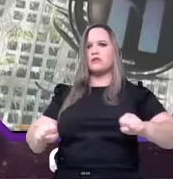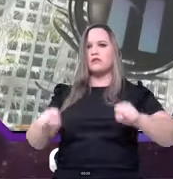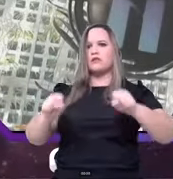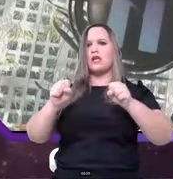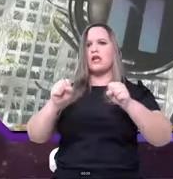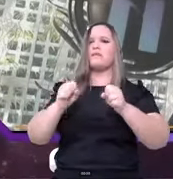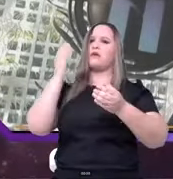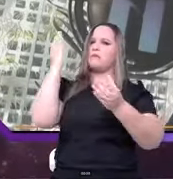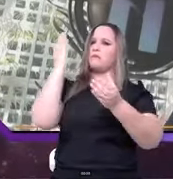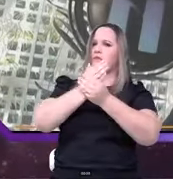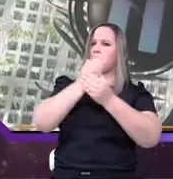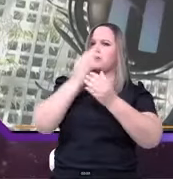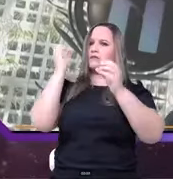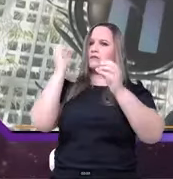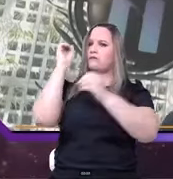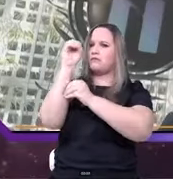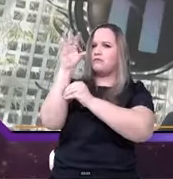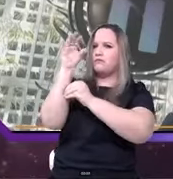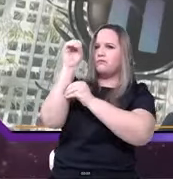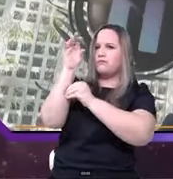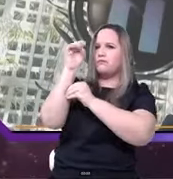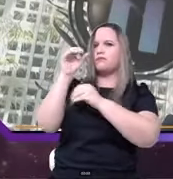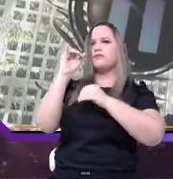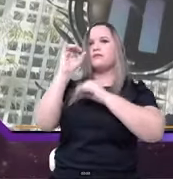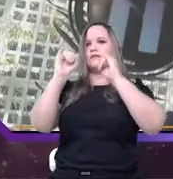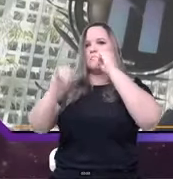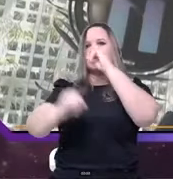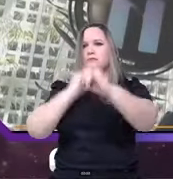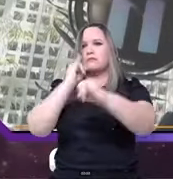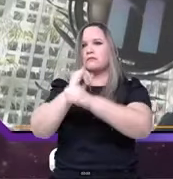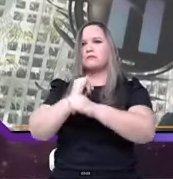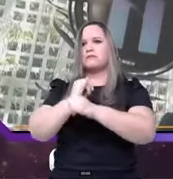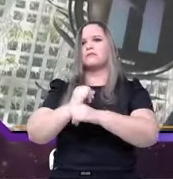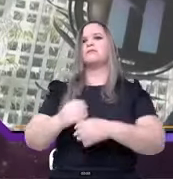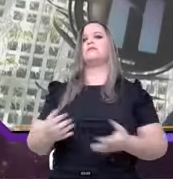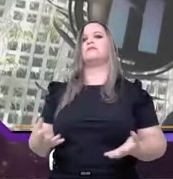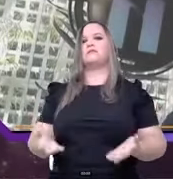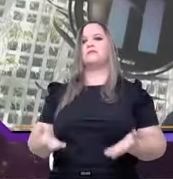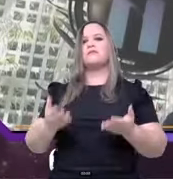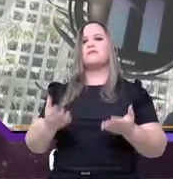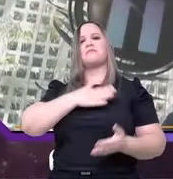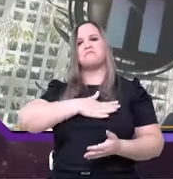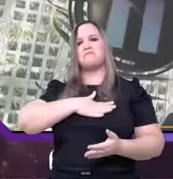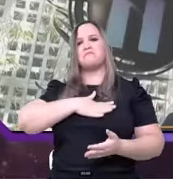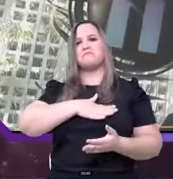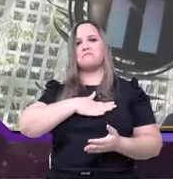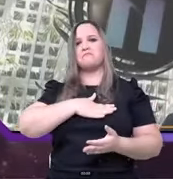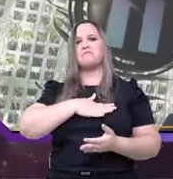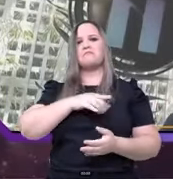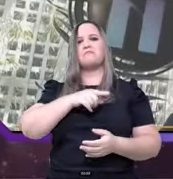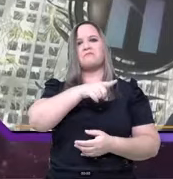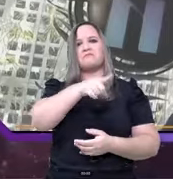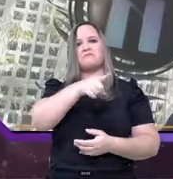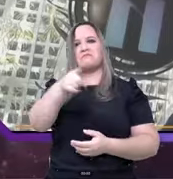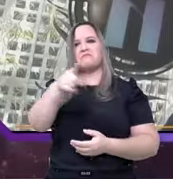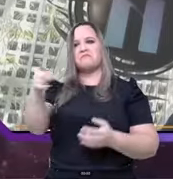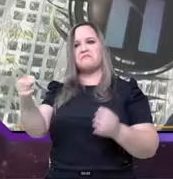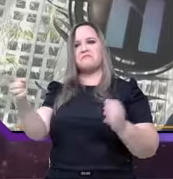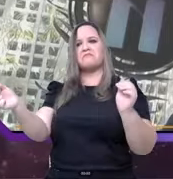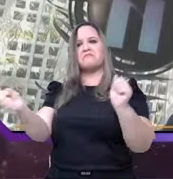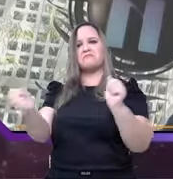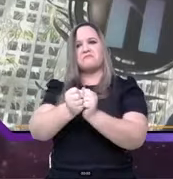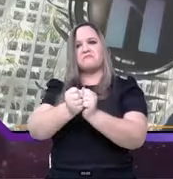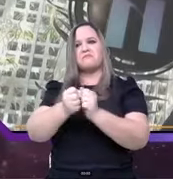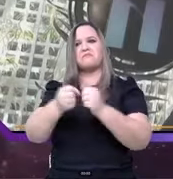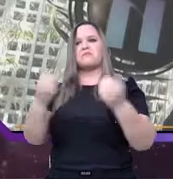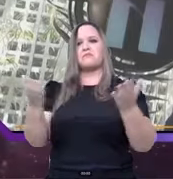Eletrônico, o nosso PJE, aos Tribunais de Justiça. É um prazer nós termos todos os senhores aqui para que